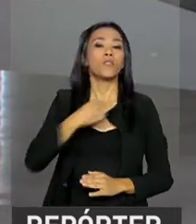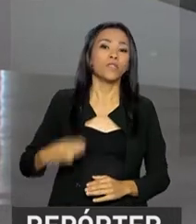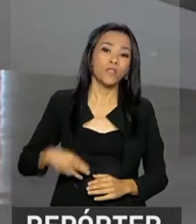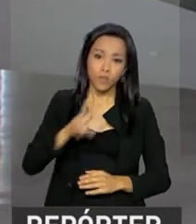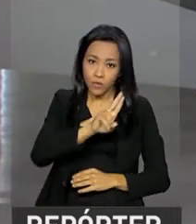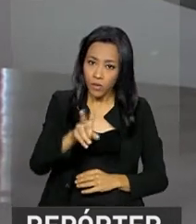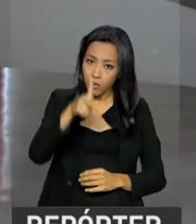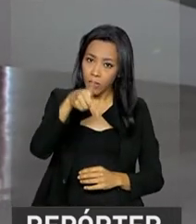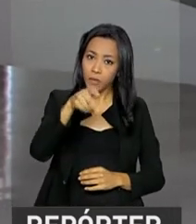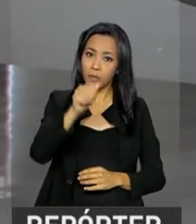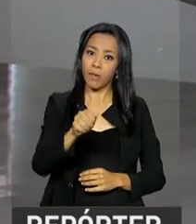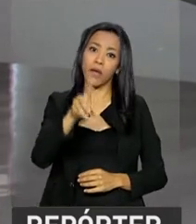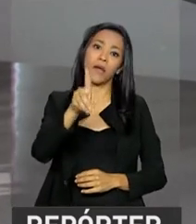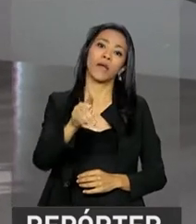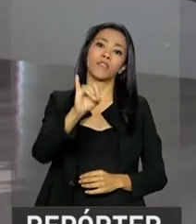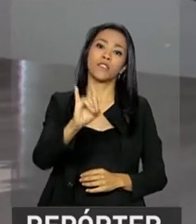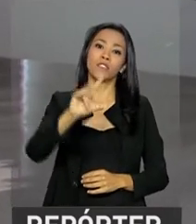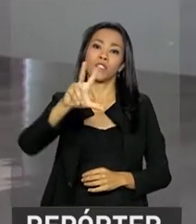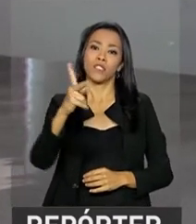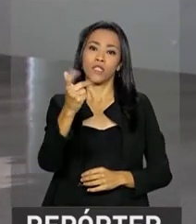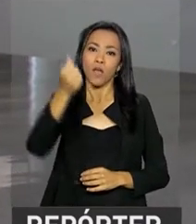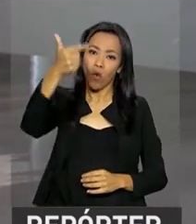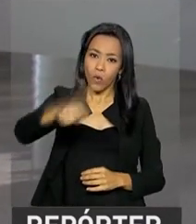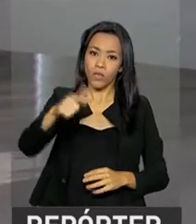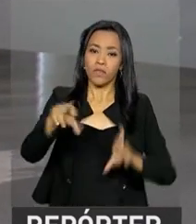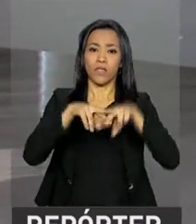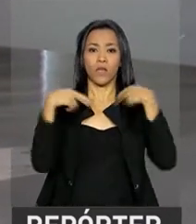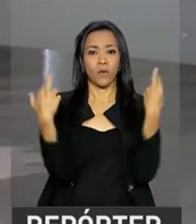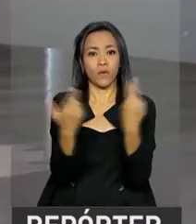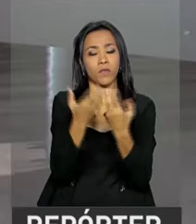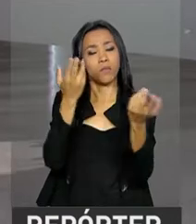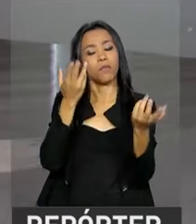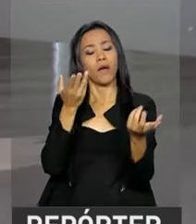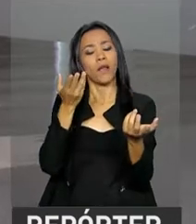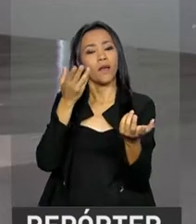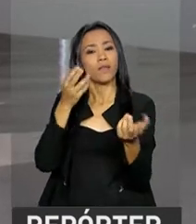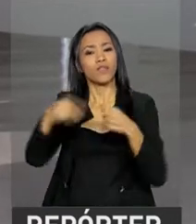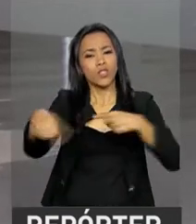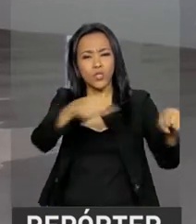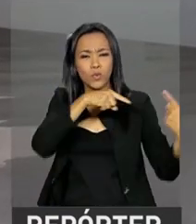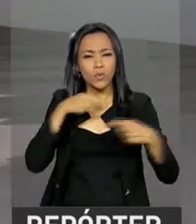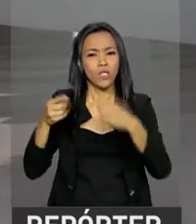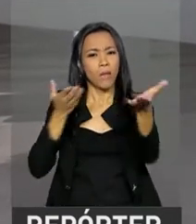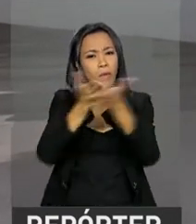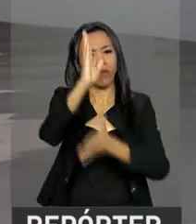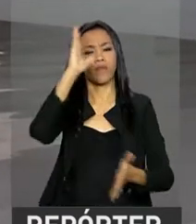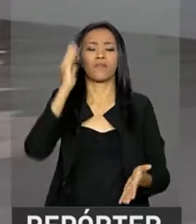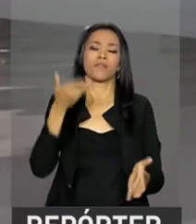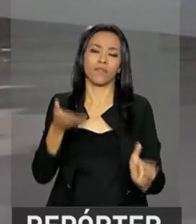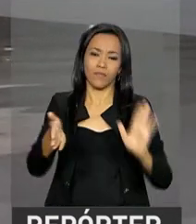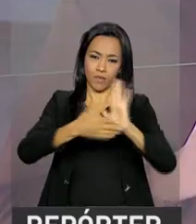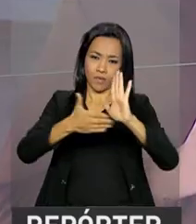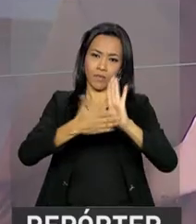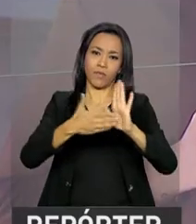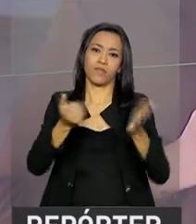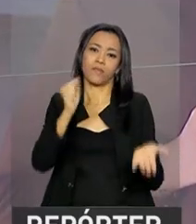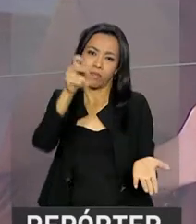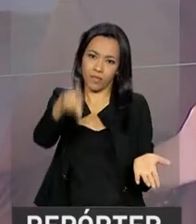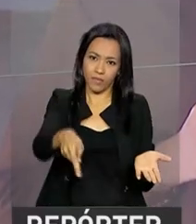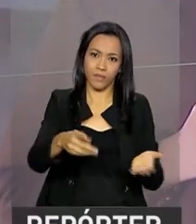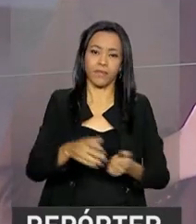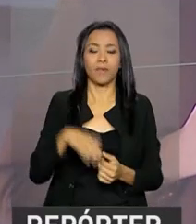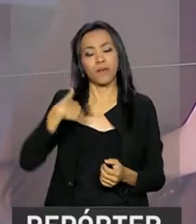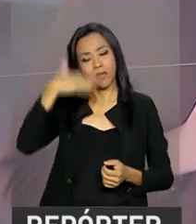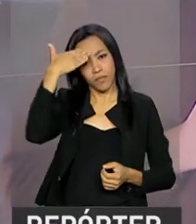padilha volta a se reunir com parlamentares para discutir a aprovação da reforma da previdência leandra com você porque se